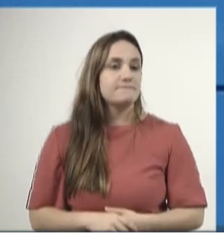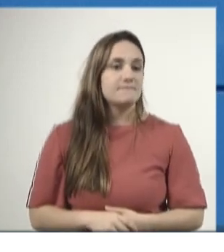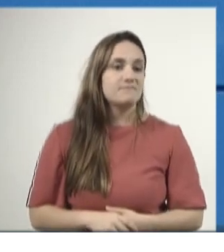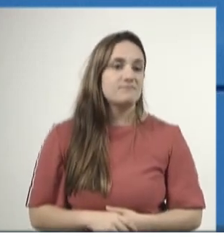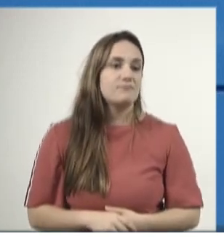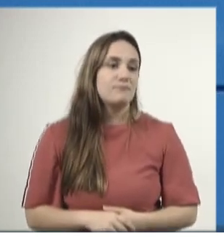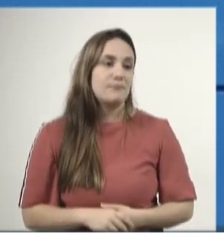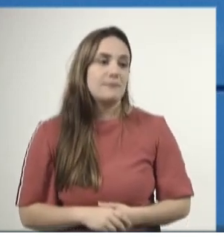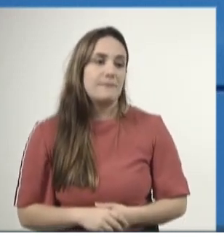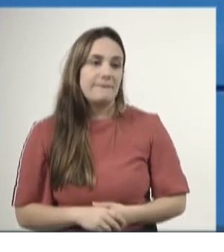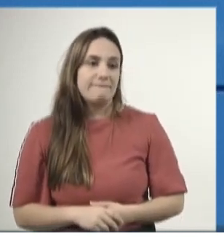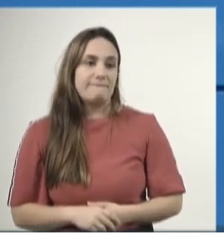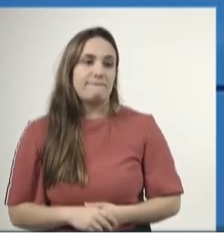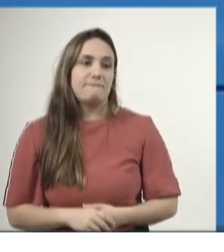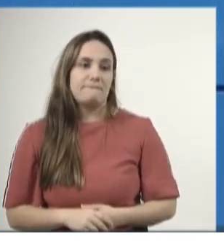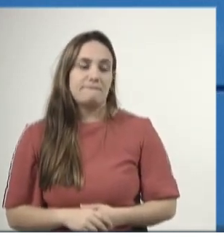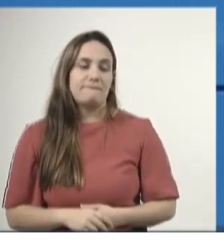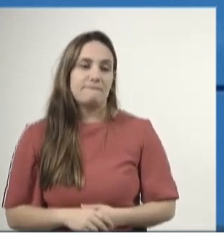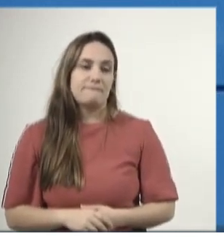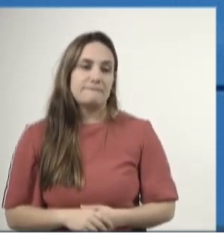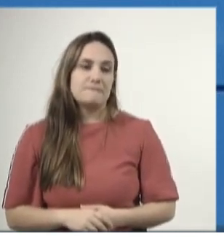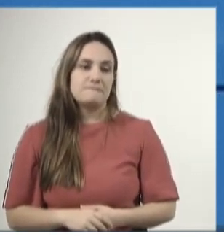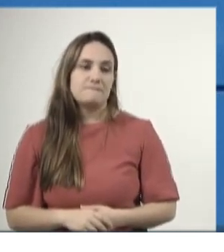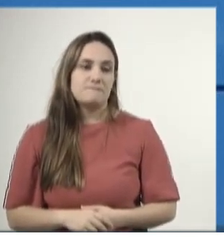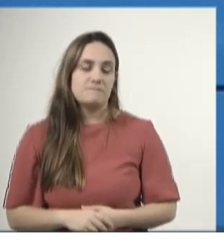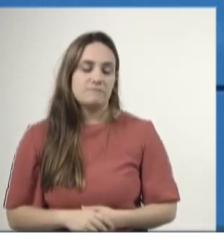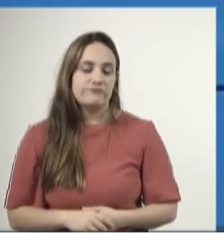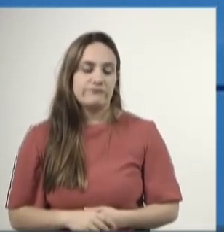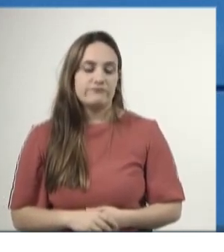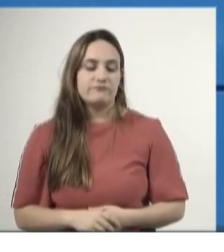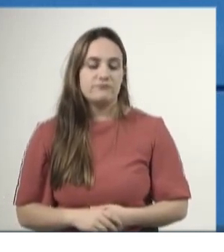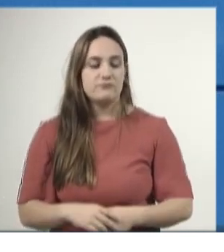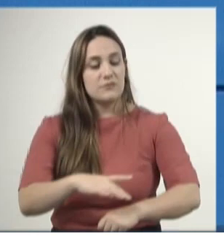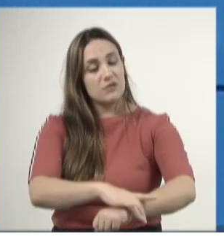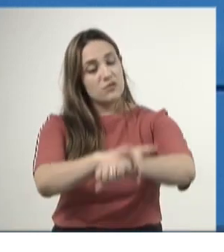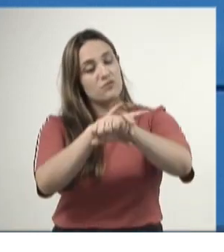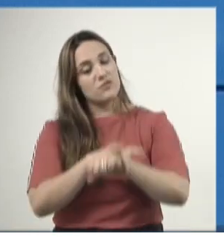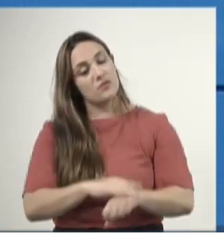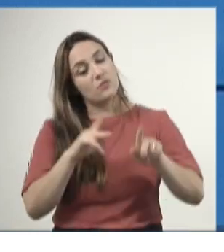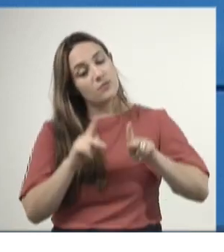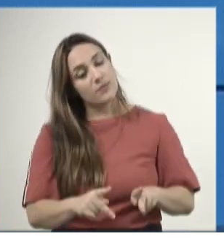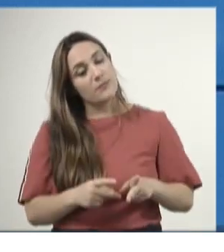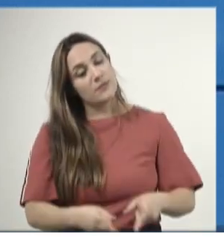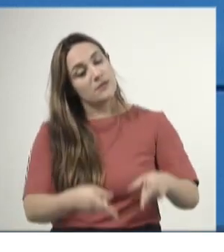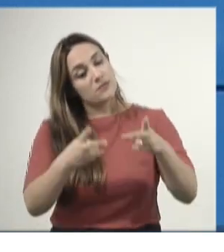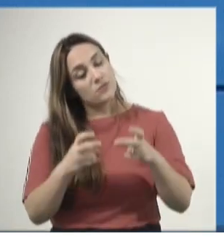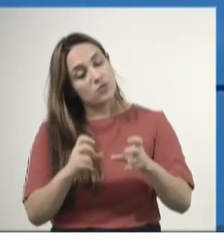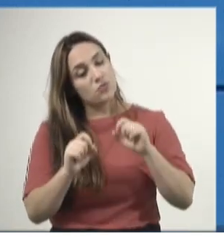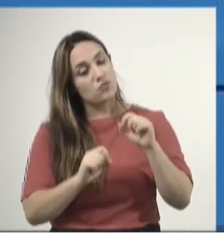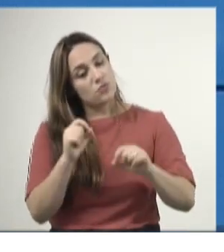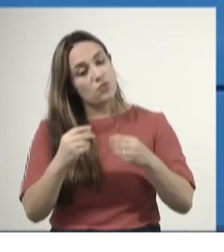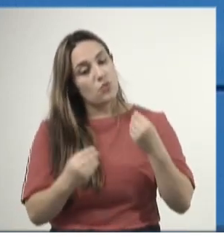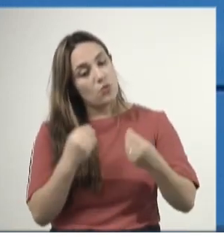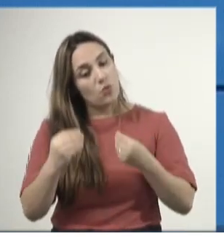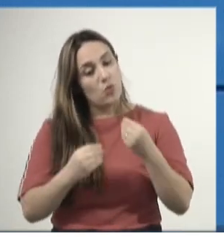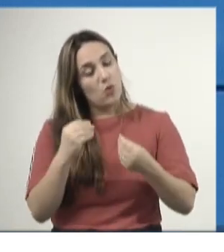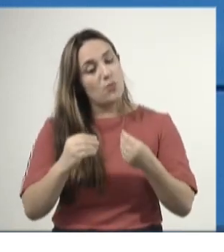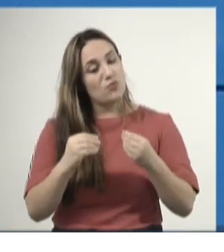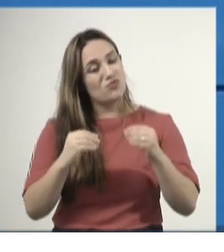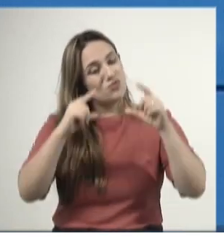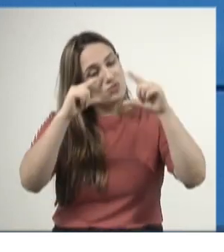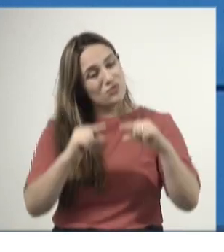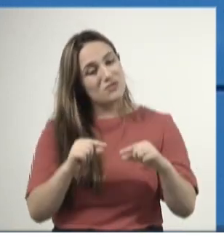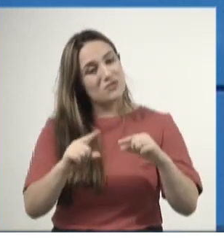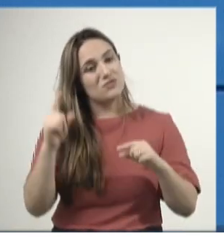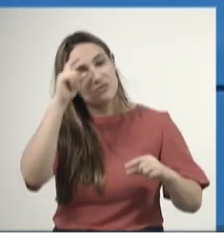questão, então, que a Defensoria vê para suprimir essas dificuldades,